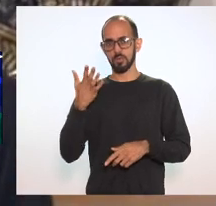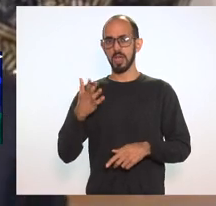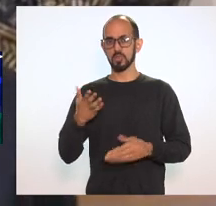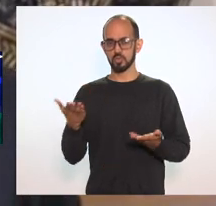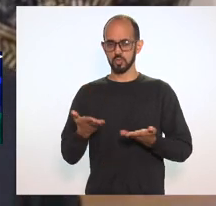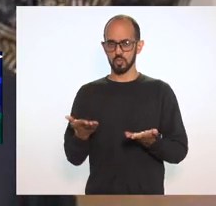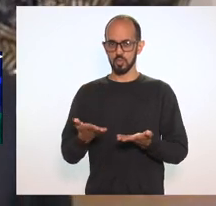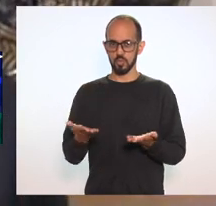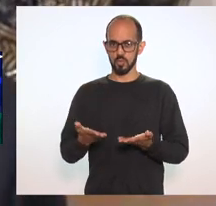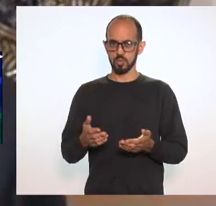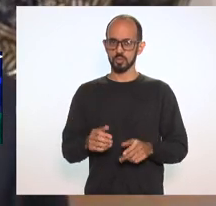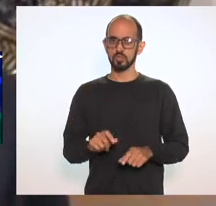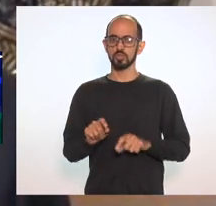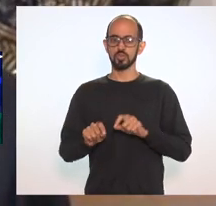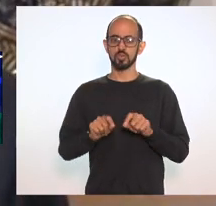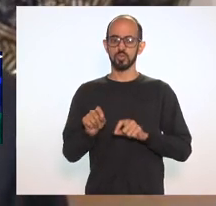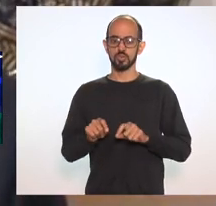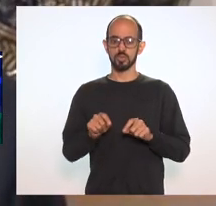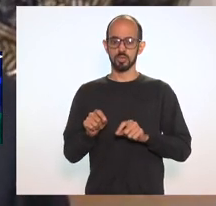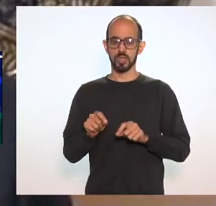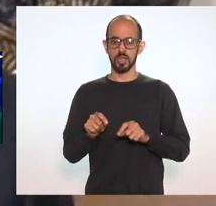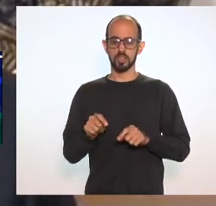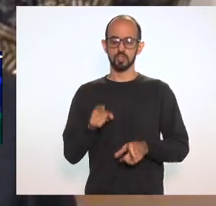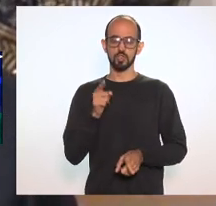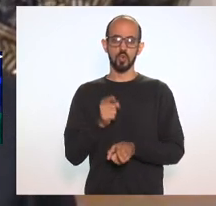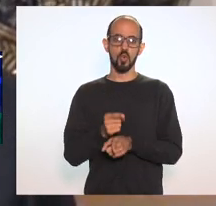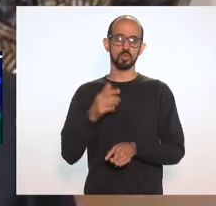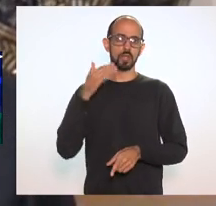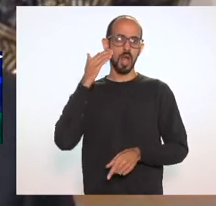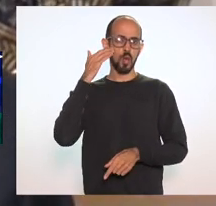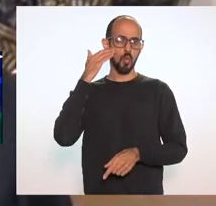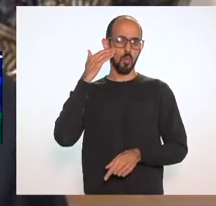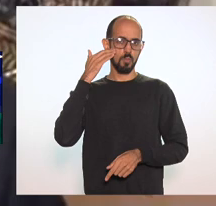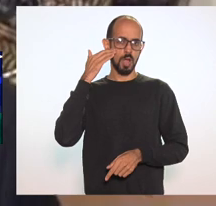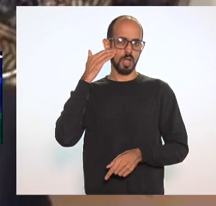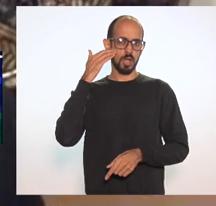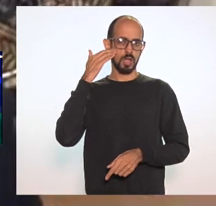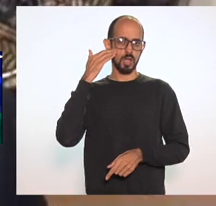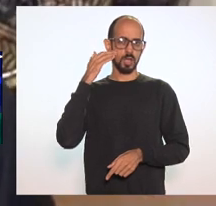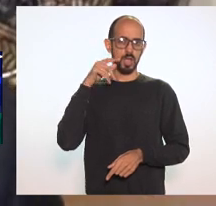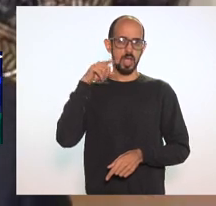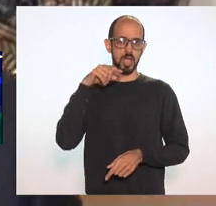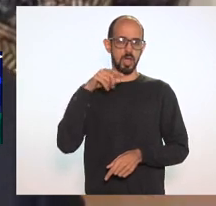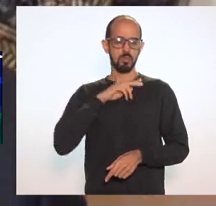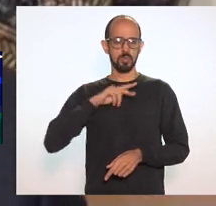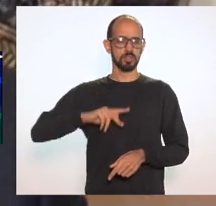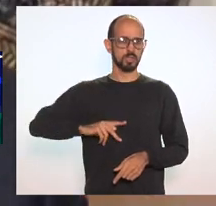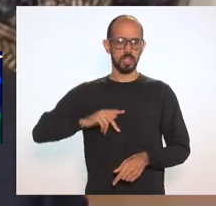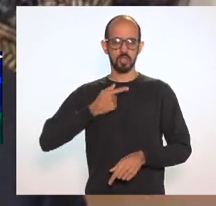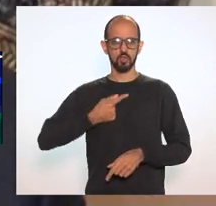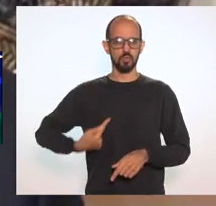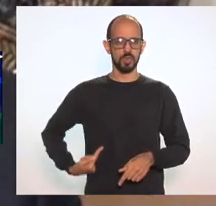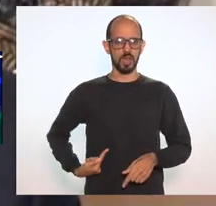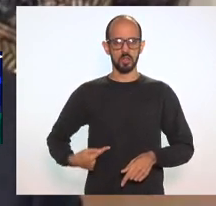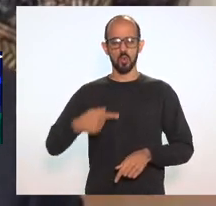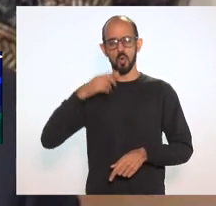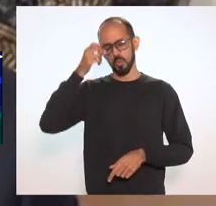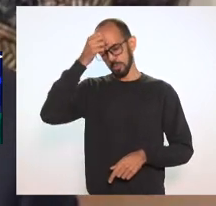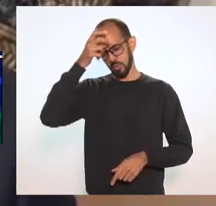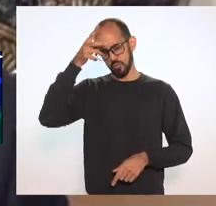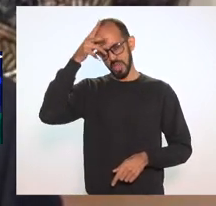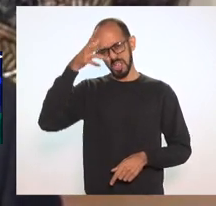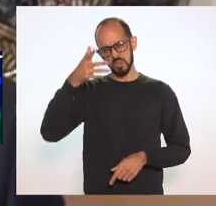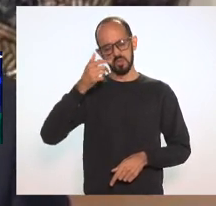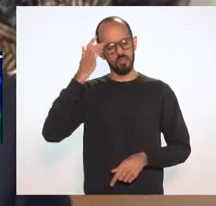a gente achar um culpado dizer que o culpado é o presidente ou Governador é o prefeito